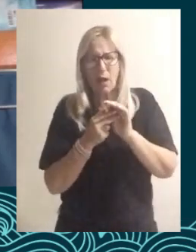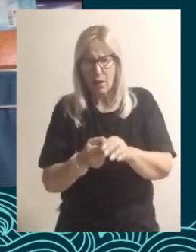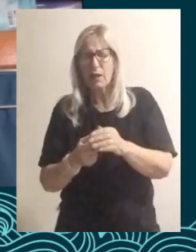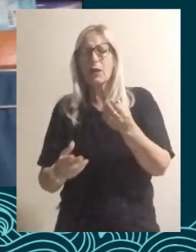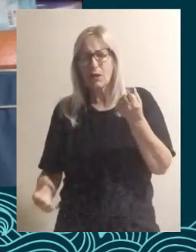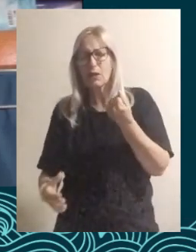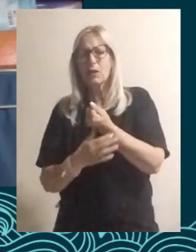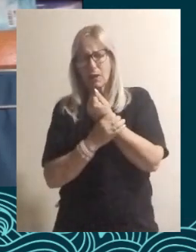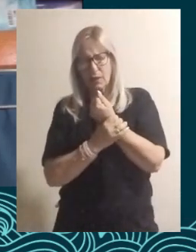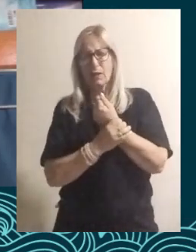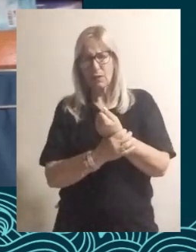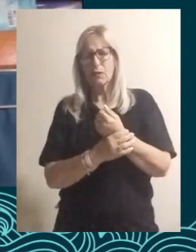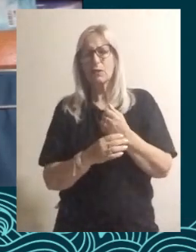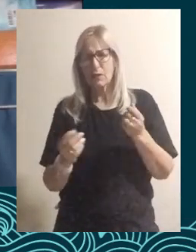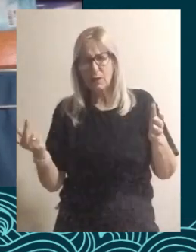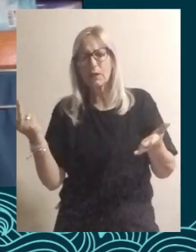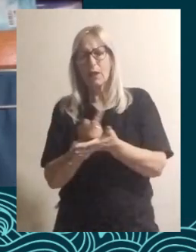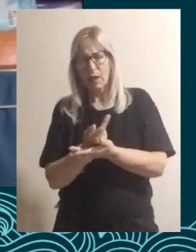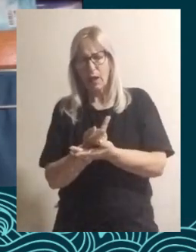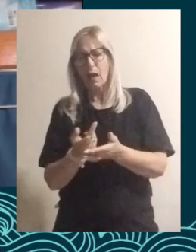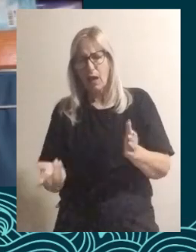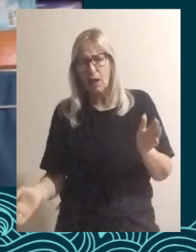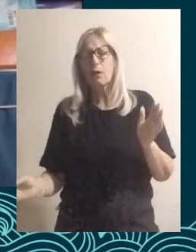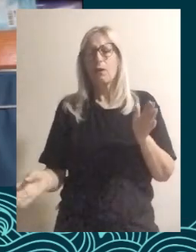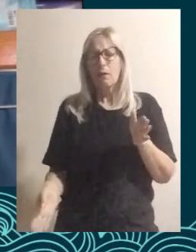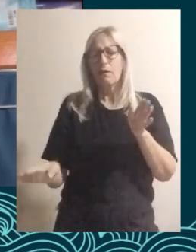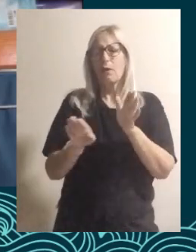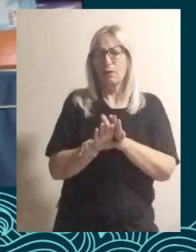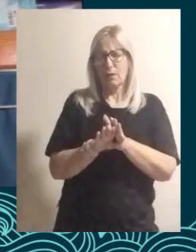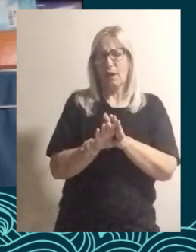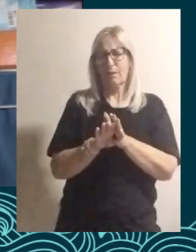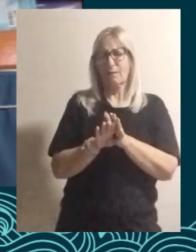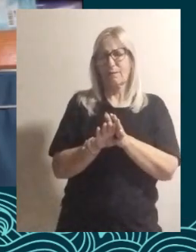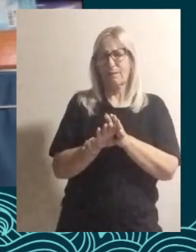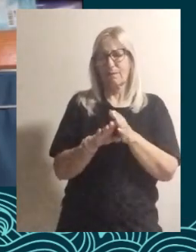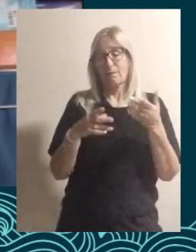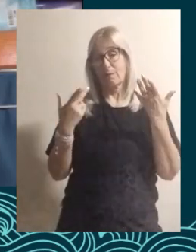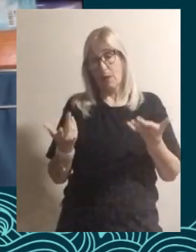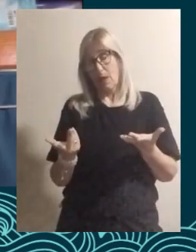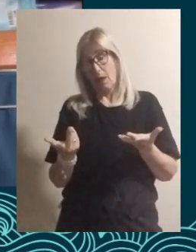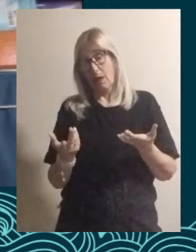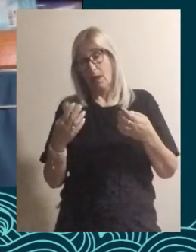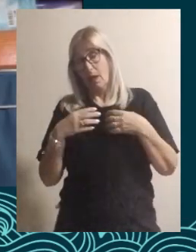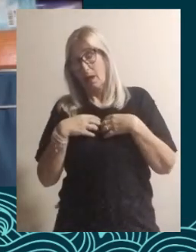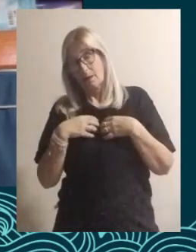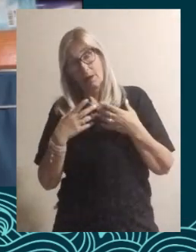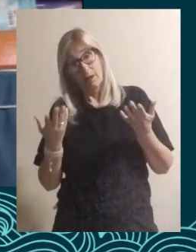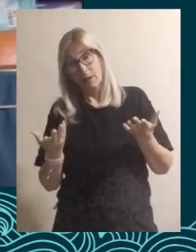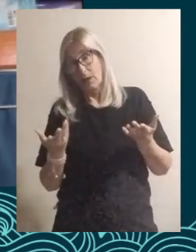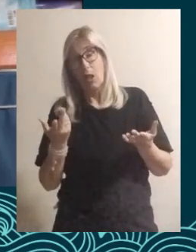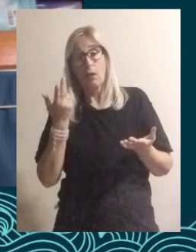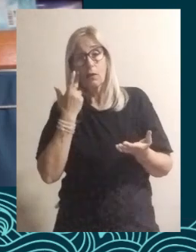porque eu tinha a segurança de saber que se tudo desse errado, eu poderia voltar atrás. Isso é